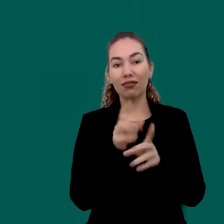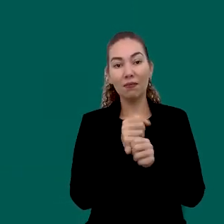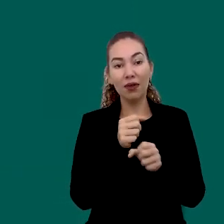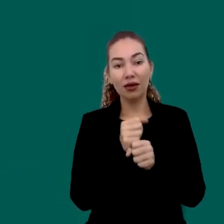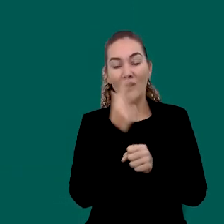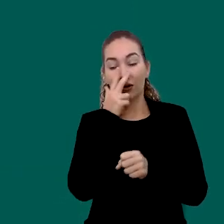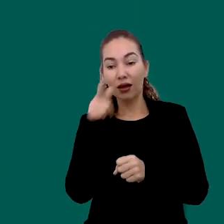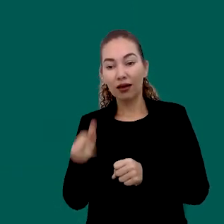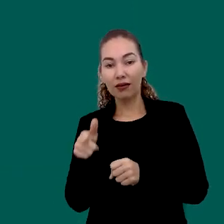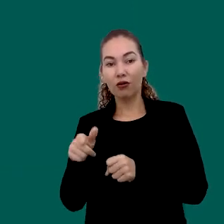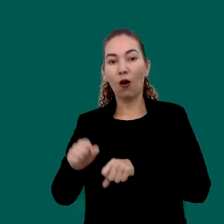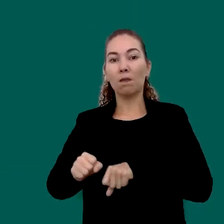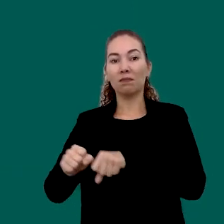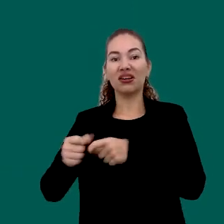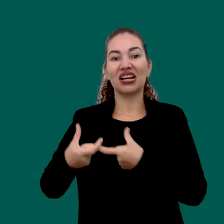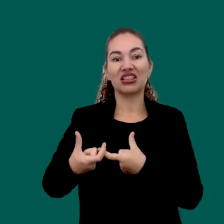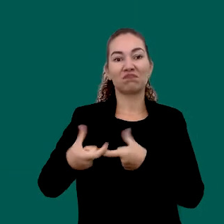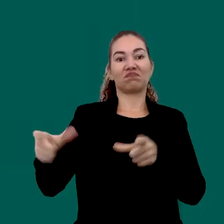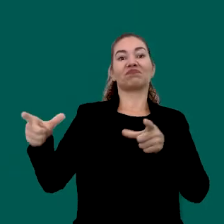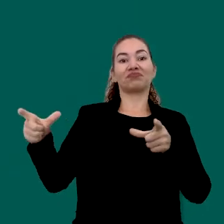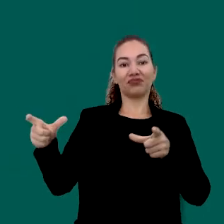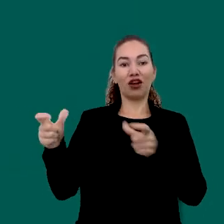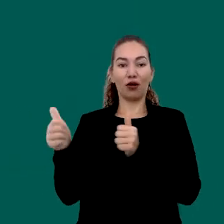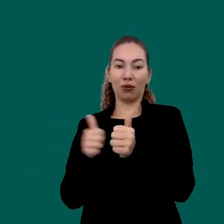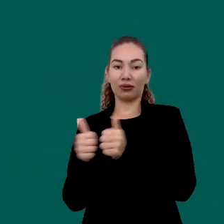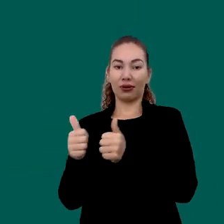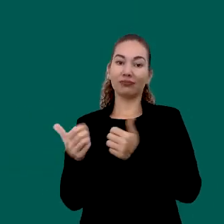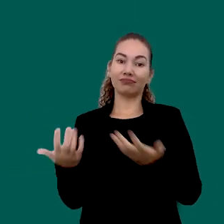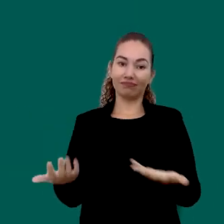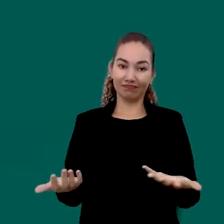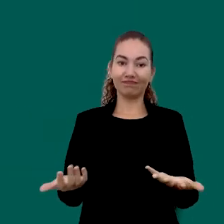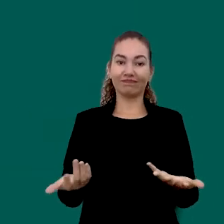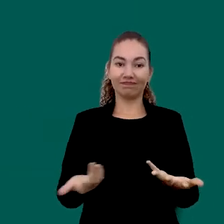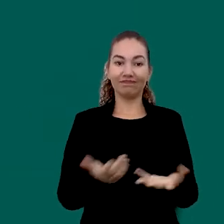hoje a gente considera sinônimo de qualidade, né?